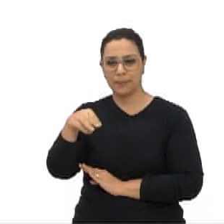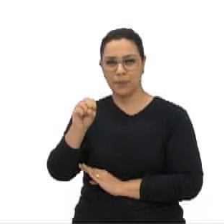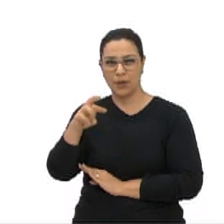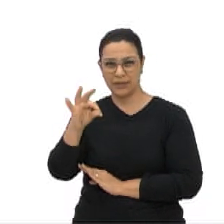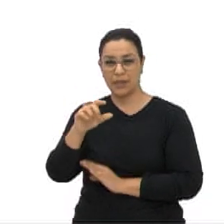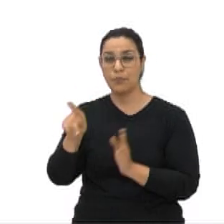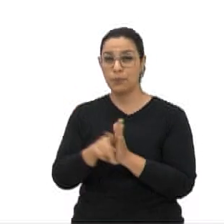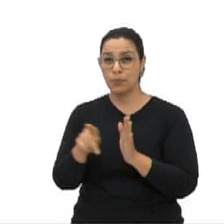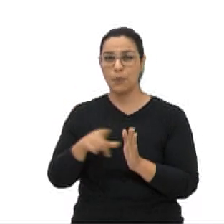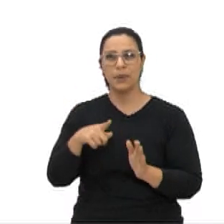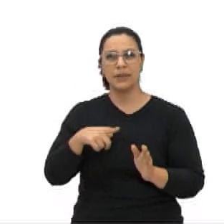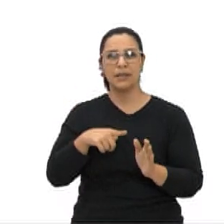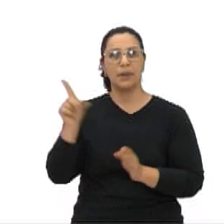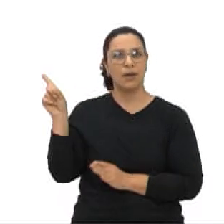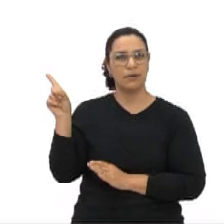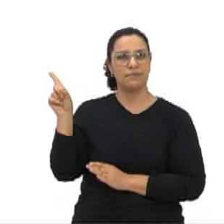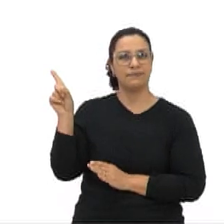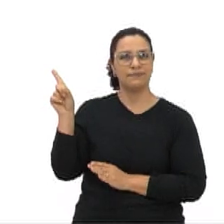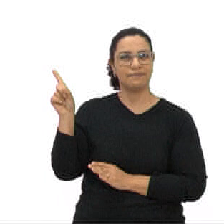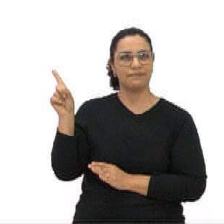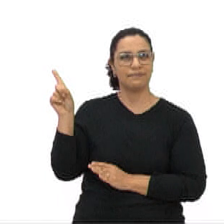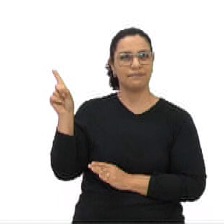línguas saxônicas, still life,